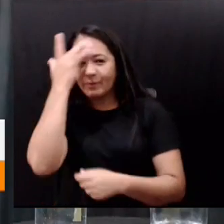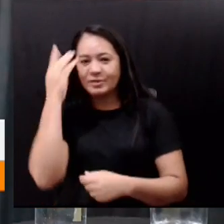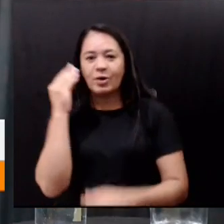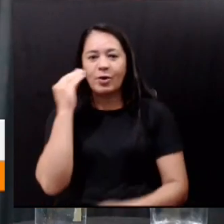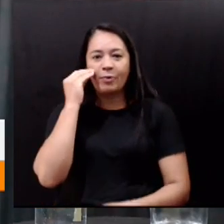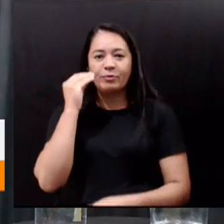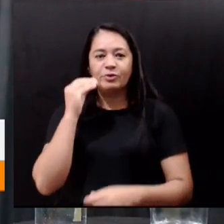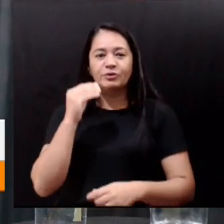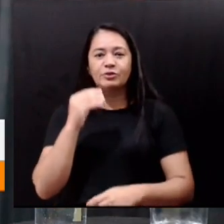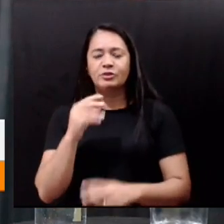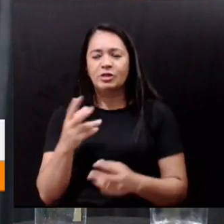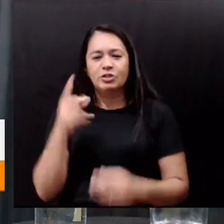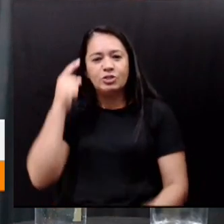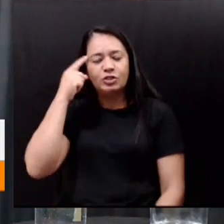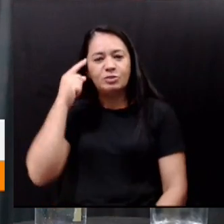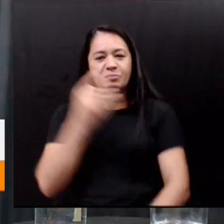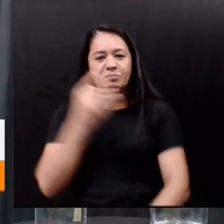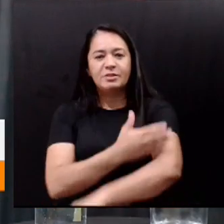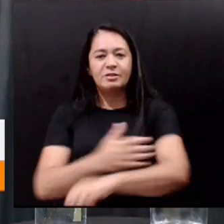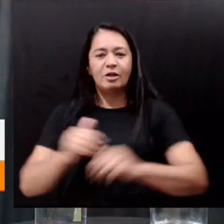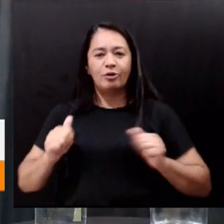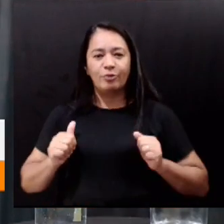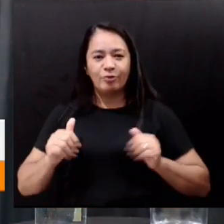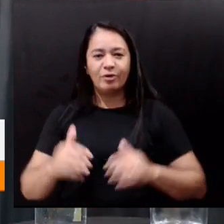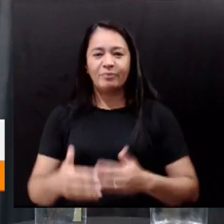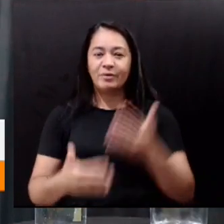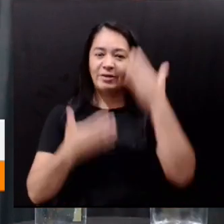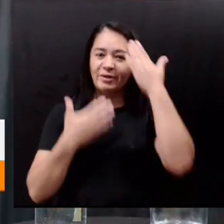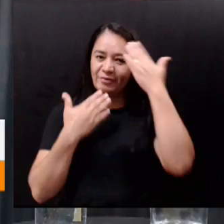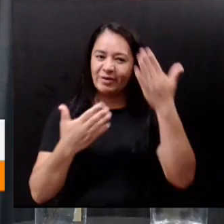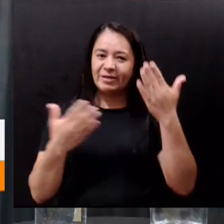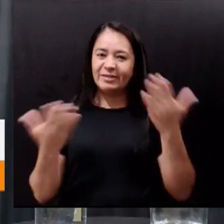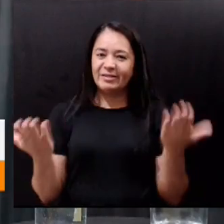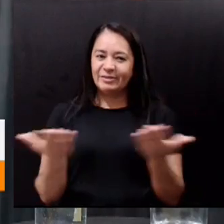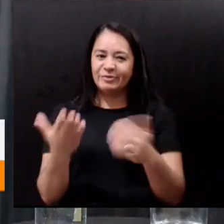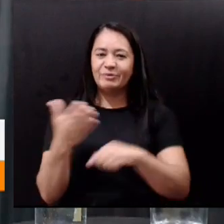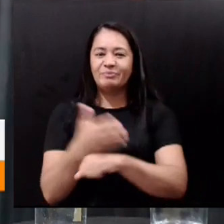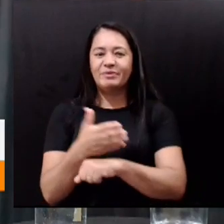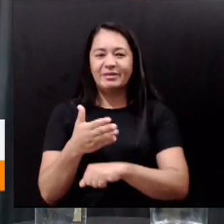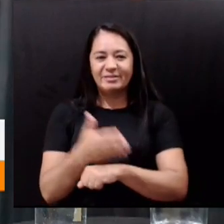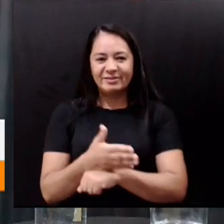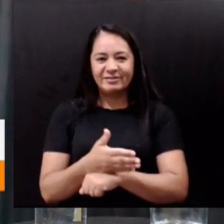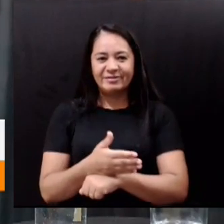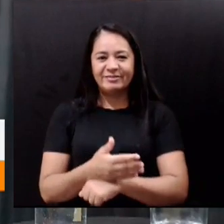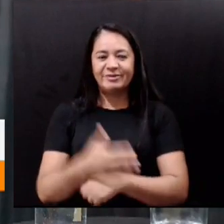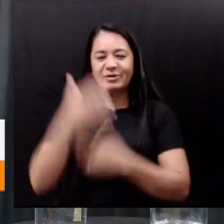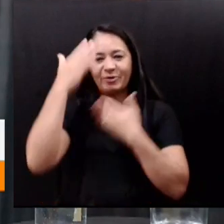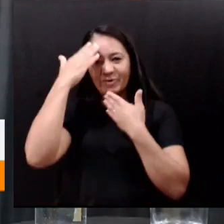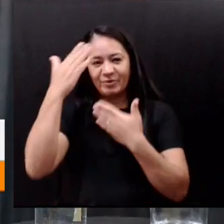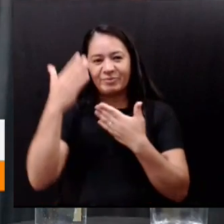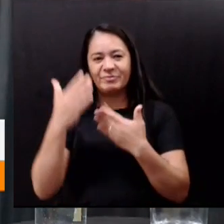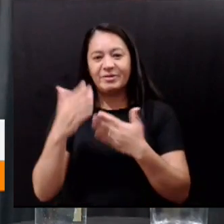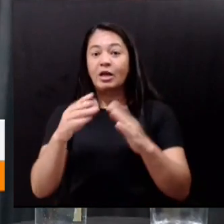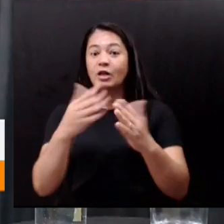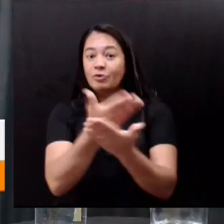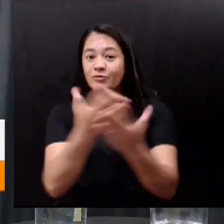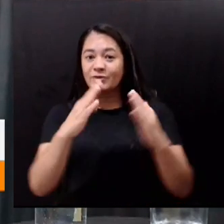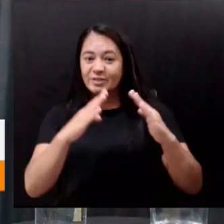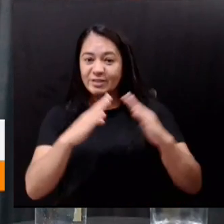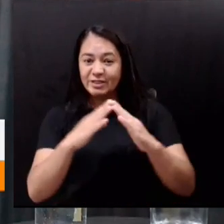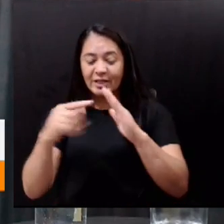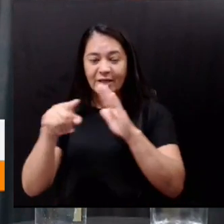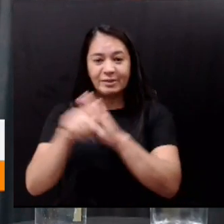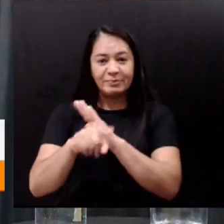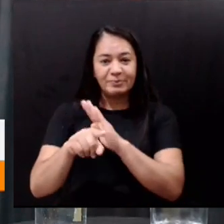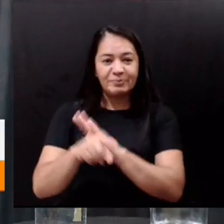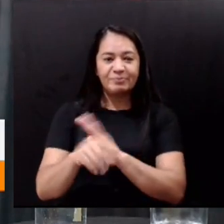Eu agradeço por ter sido convidada por participar desse momento e ajudar de alguma maneira. Obrigada pelo pessoal de casa também que contribuiu com as perguntas. E é isso, vamos